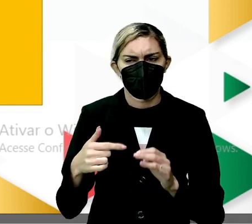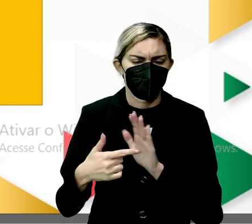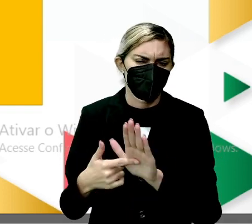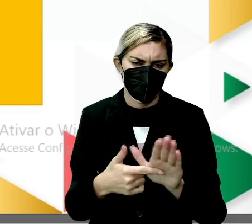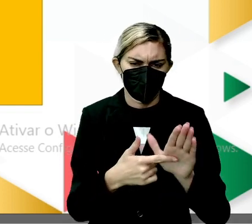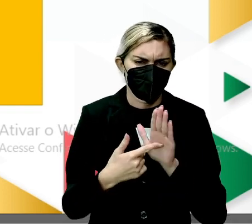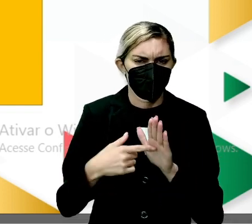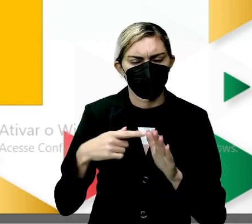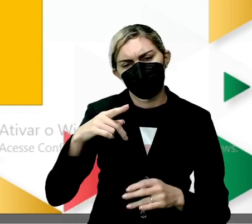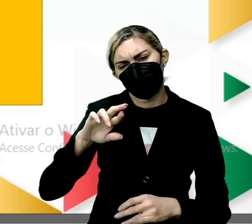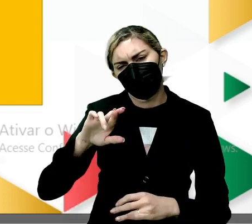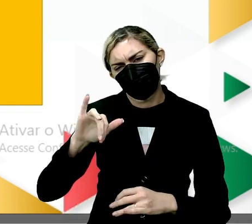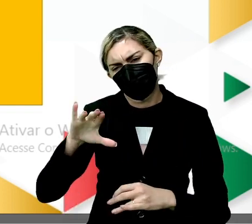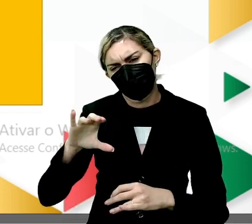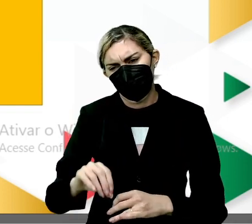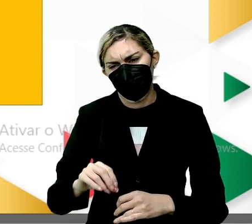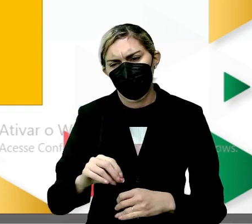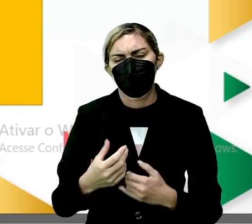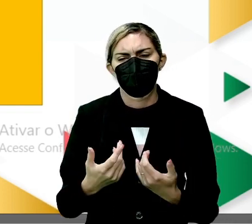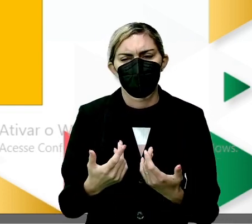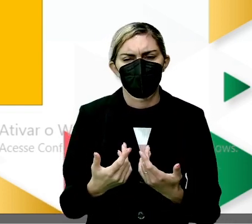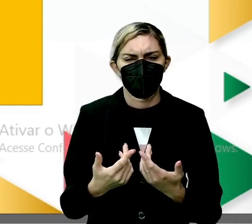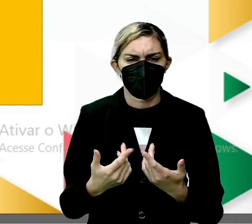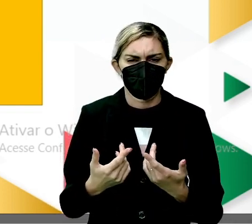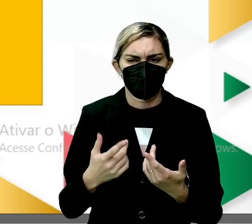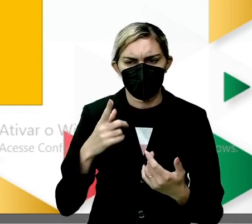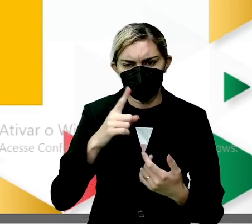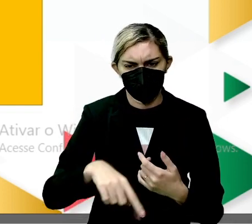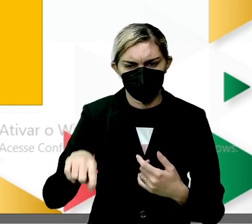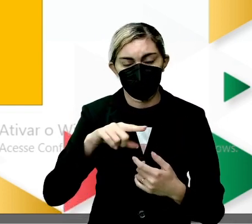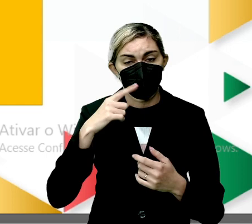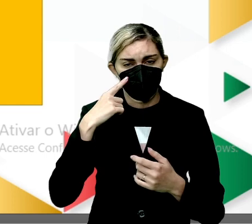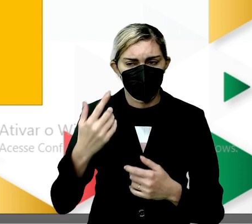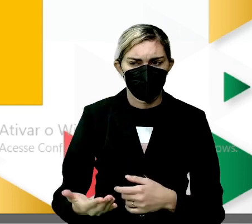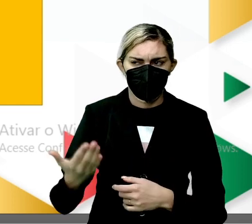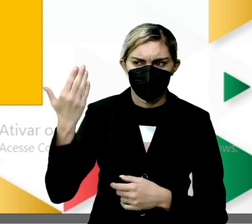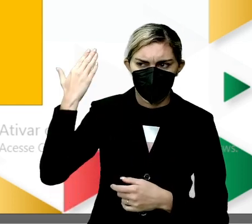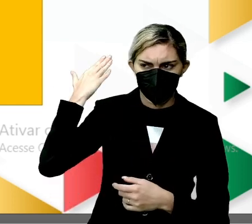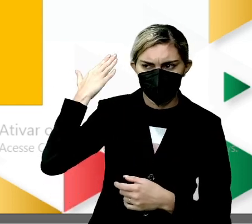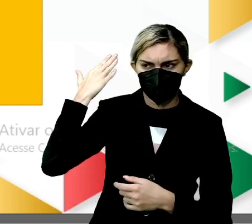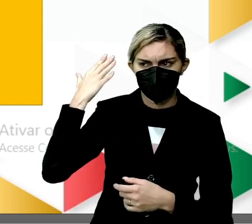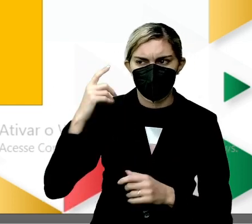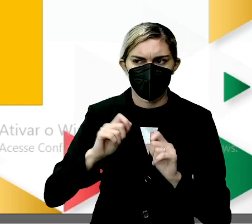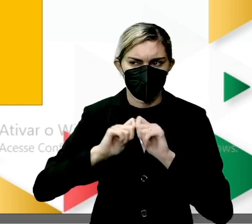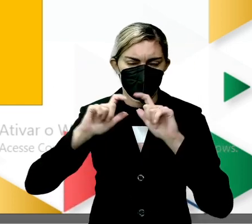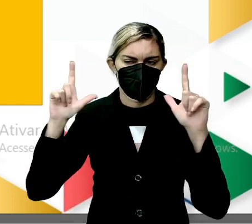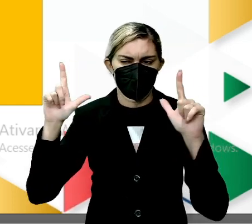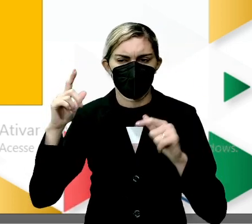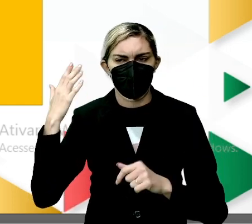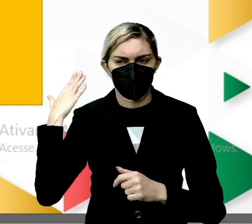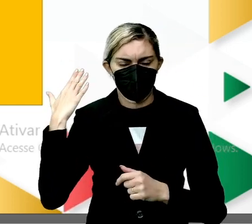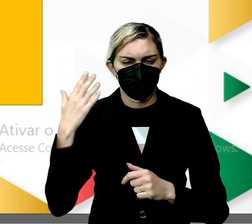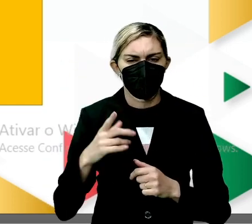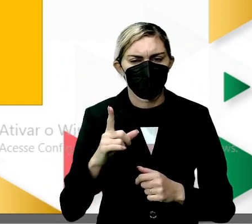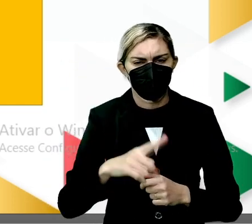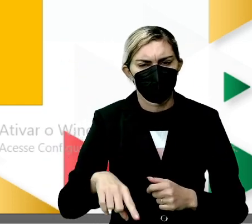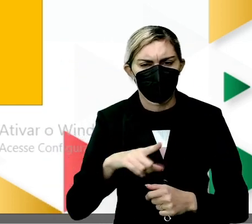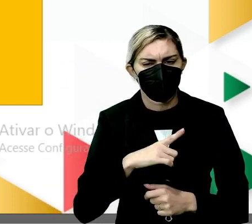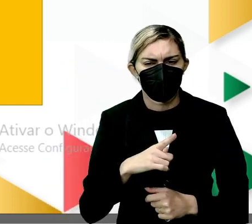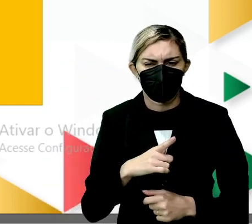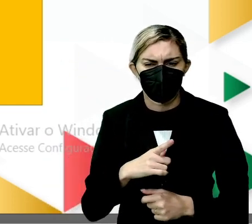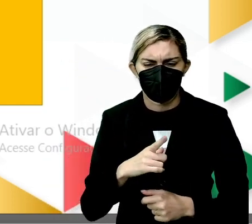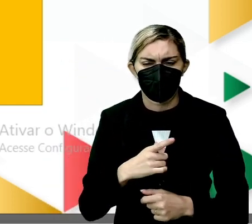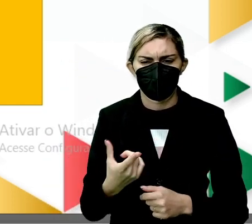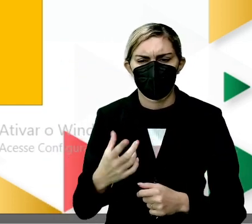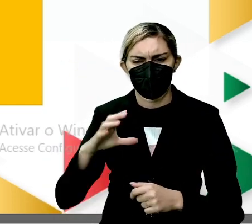os princípios da doutrina espírita. Olha aí, princípios bem destacados. Vamos lá, nós temos aqui, olha